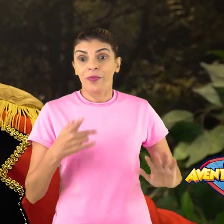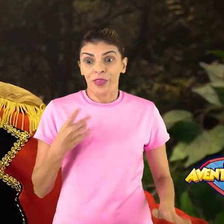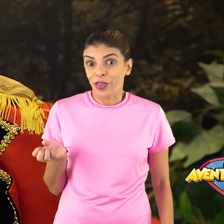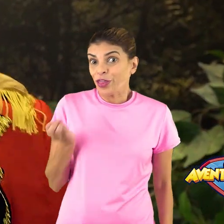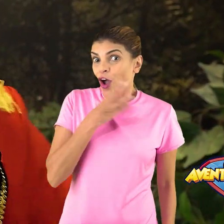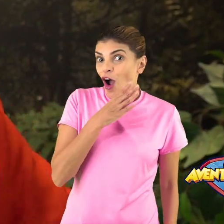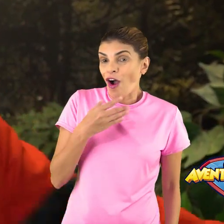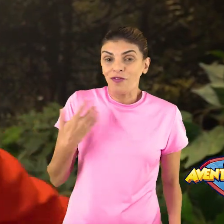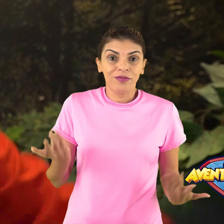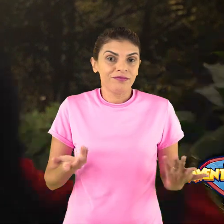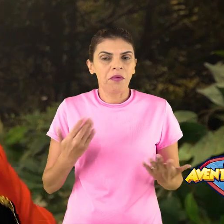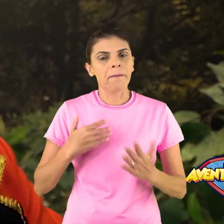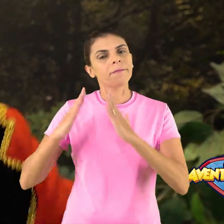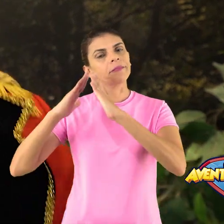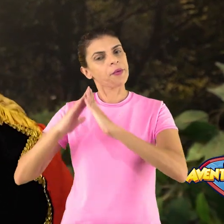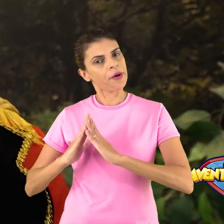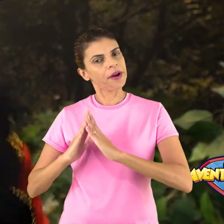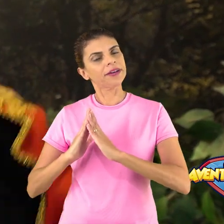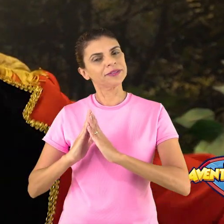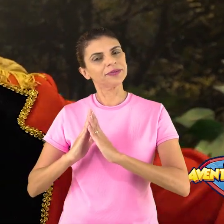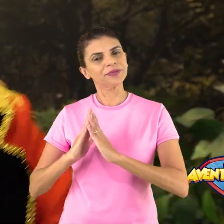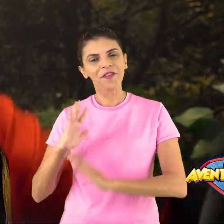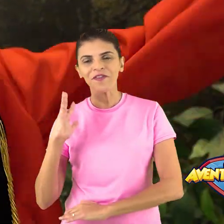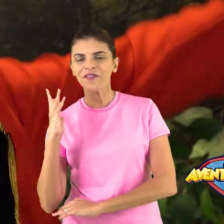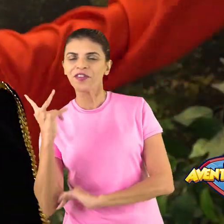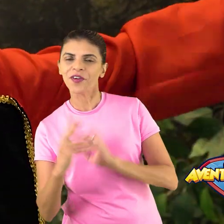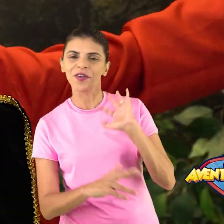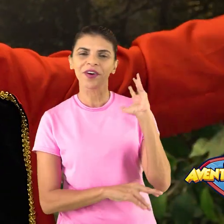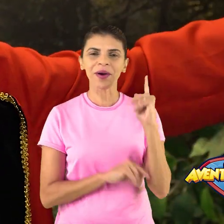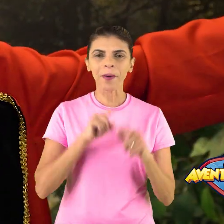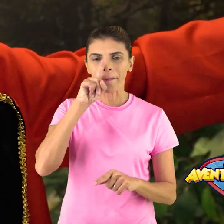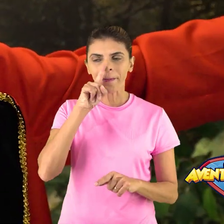novos por aqui! Nós moramos dentro da Floresta do Perigo!